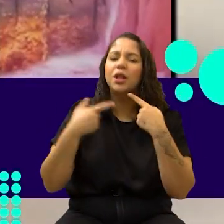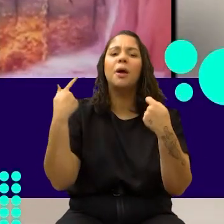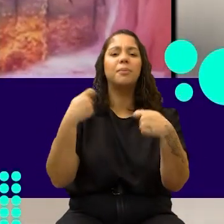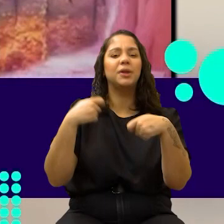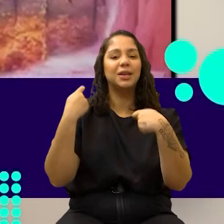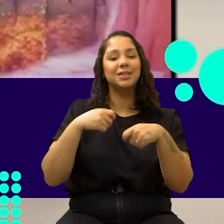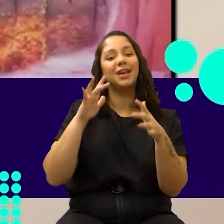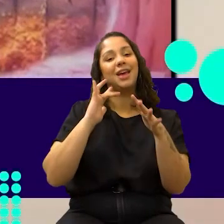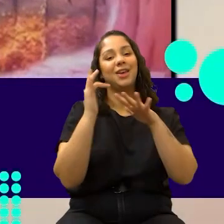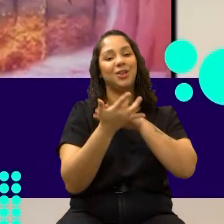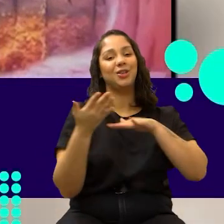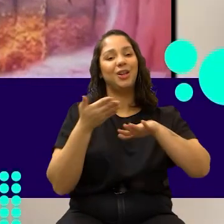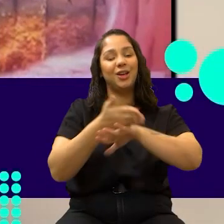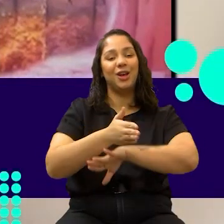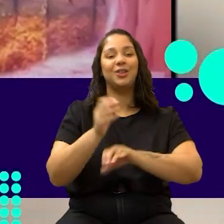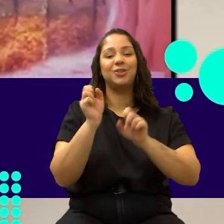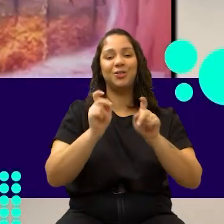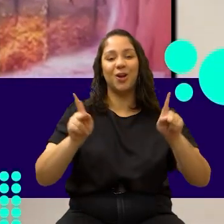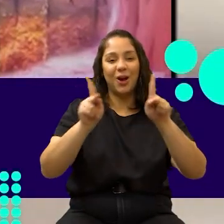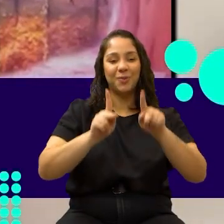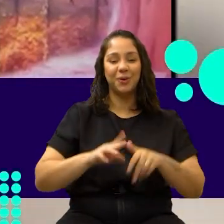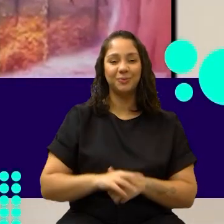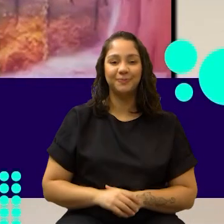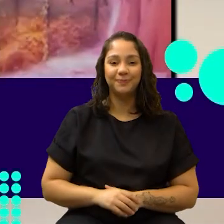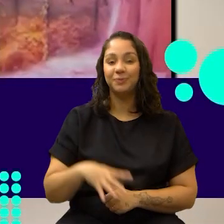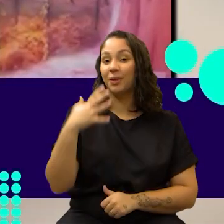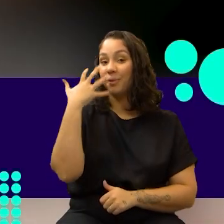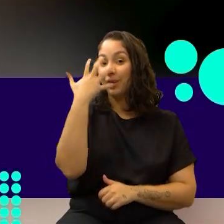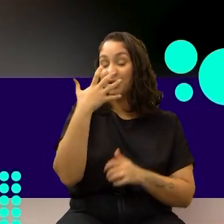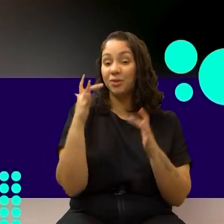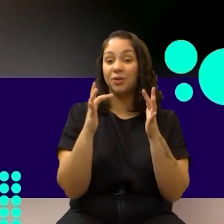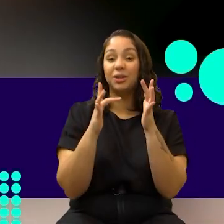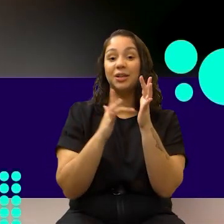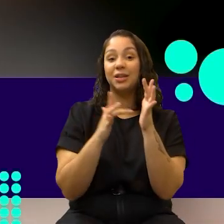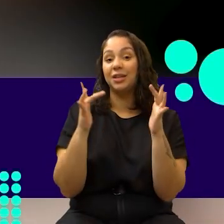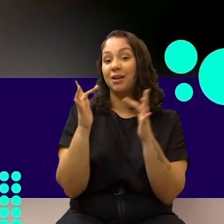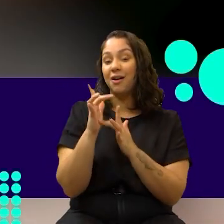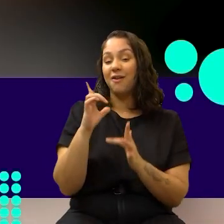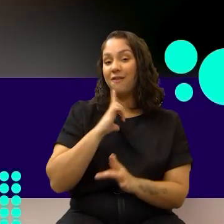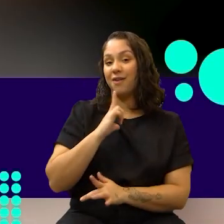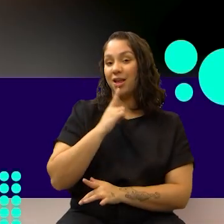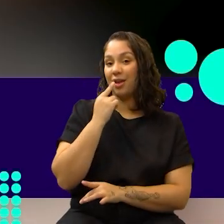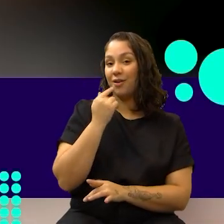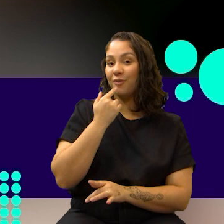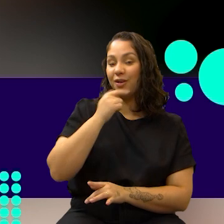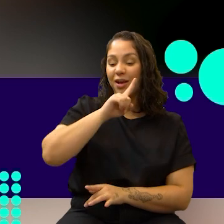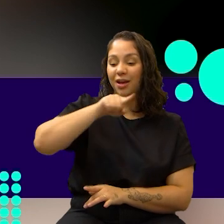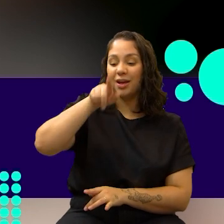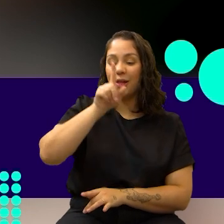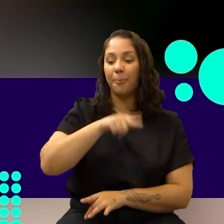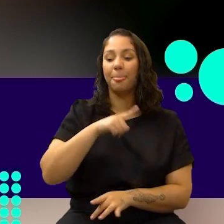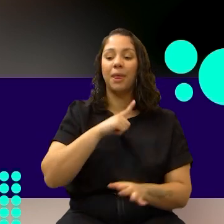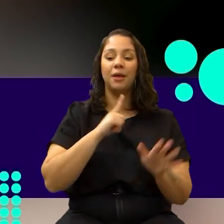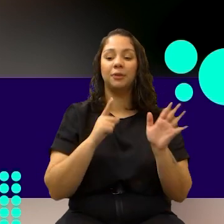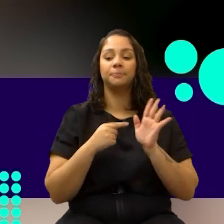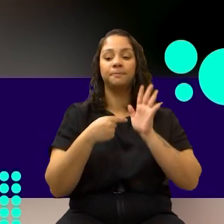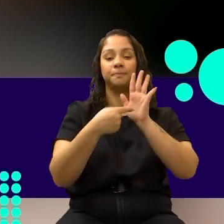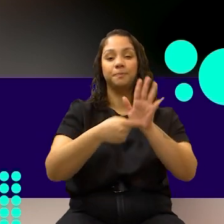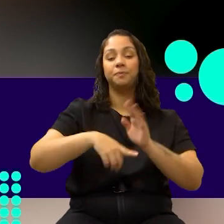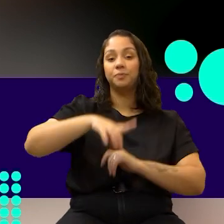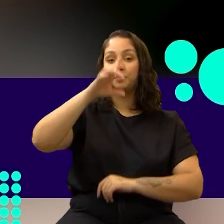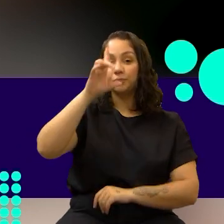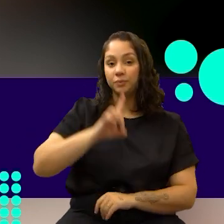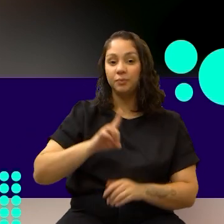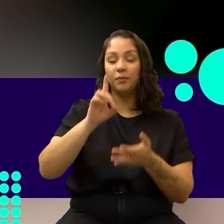antecedência. Qualquer dúvida, consulte as redes sociais do shopping. Tchau! Paixão de Cristo será encenada no feriadão em Campinas.